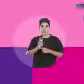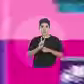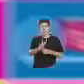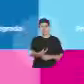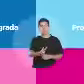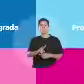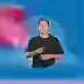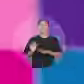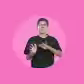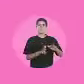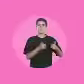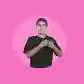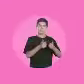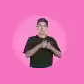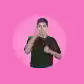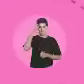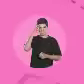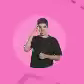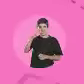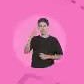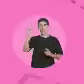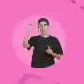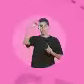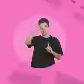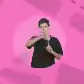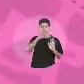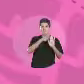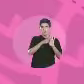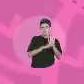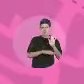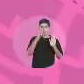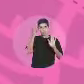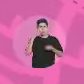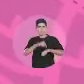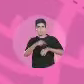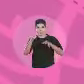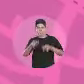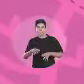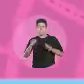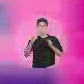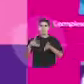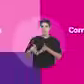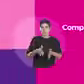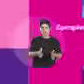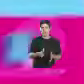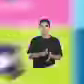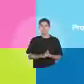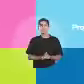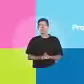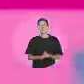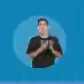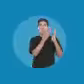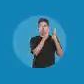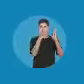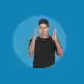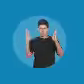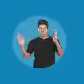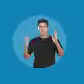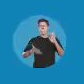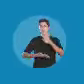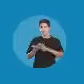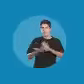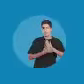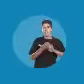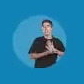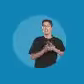pagar. Ônibus inteligente. Instalação de paradas integradas com linhas de ônibus para você saber os horários e trajetos. Biblioteca